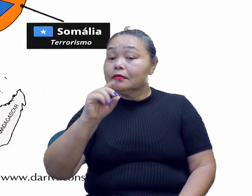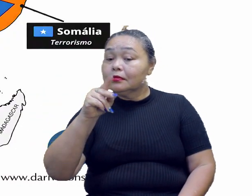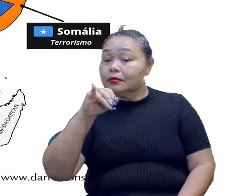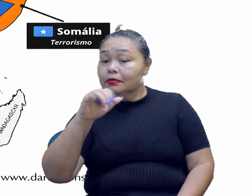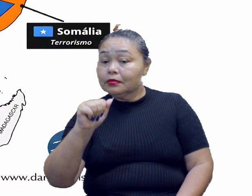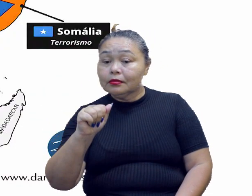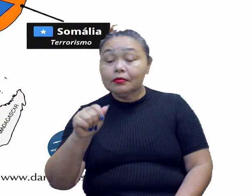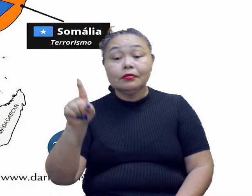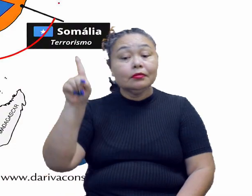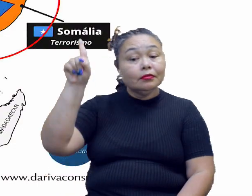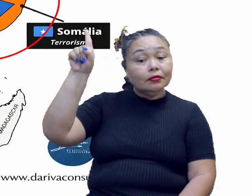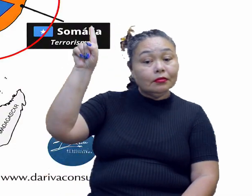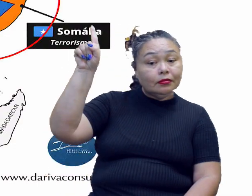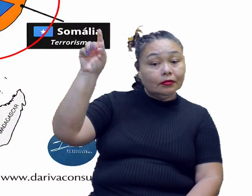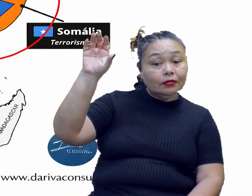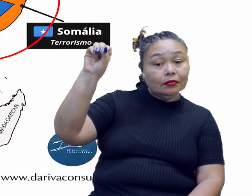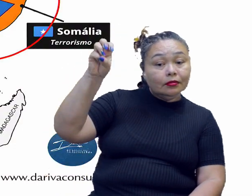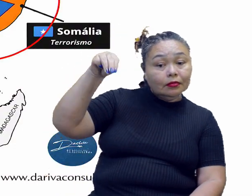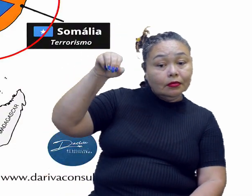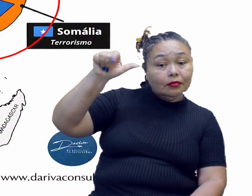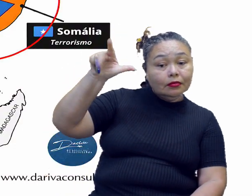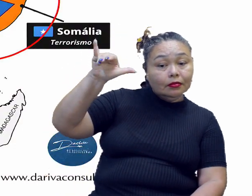nós temos a Somália,